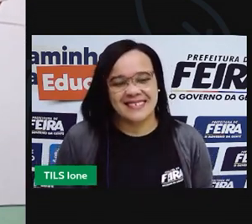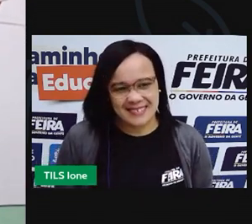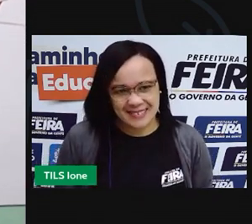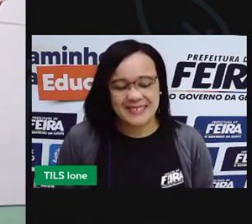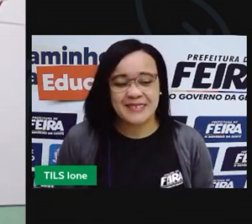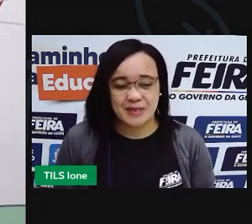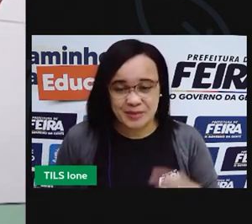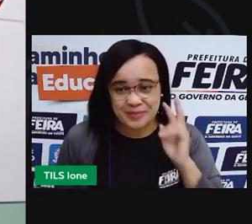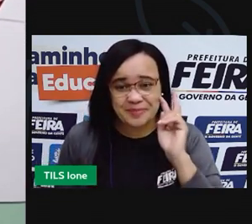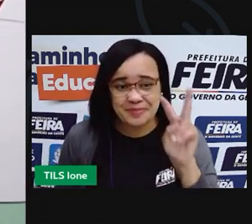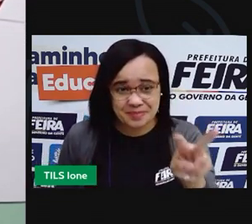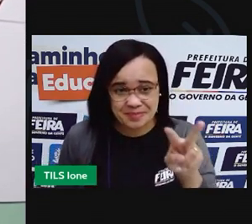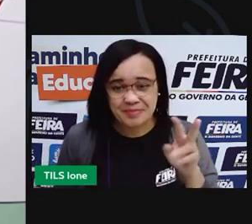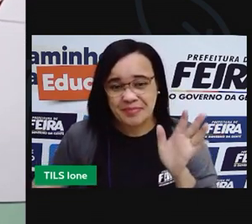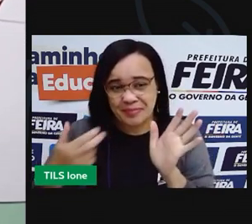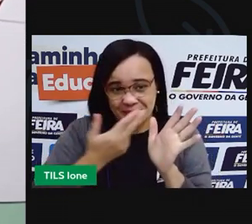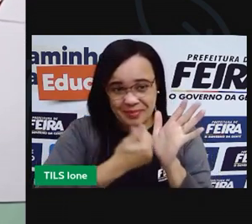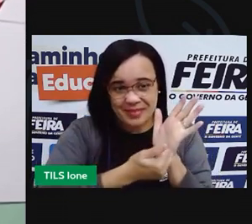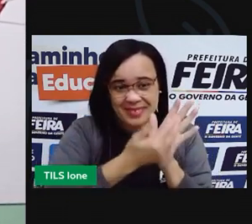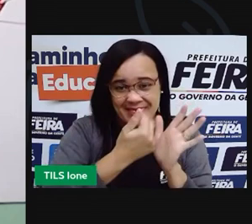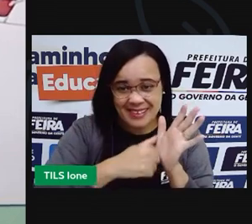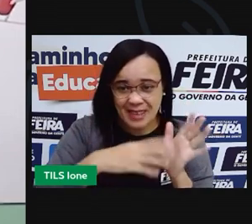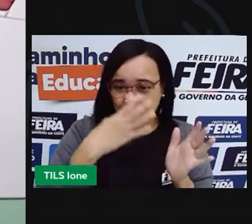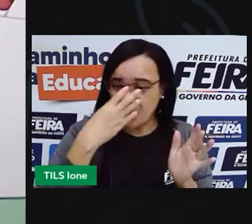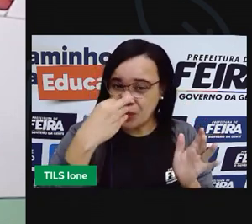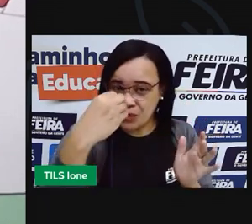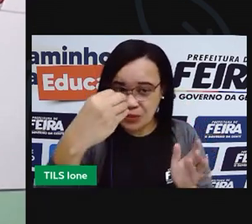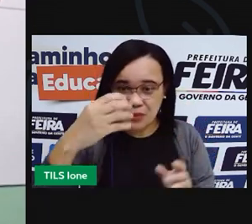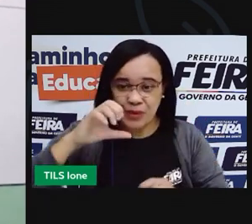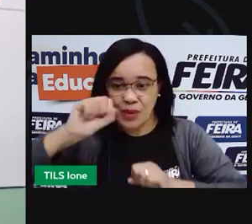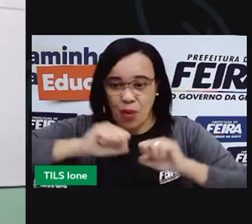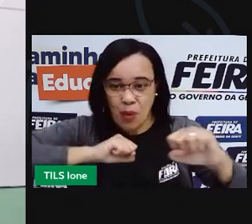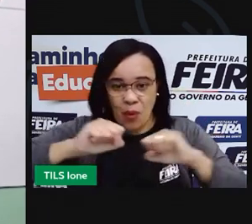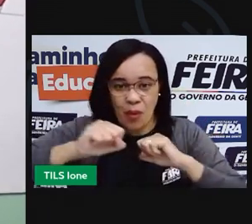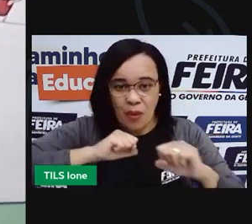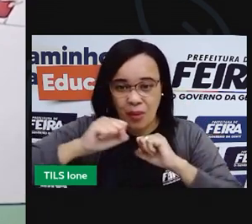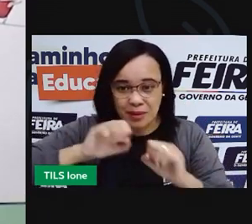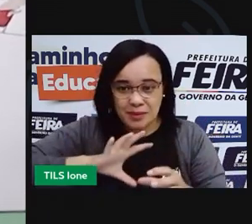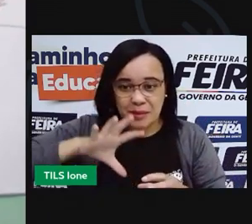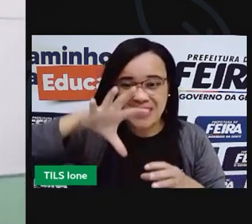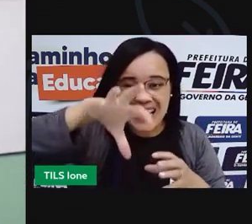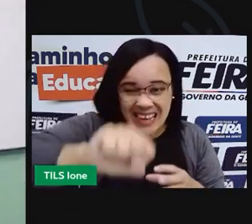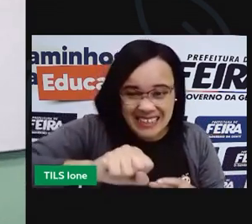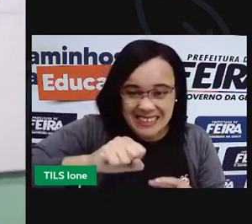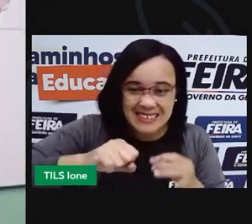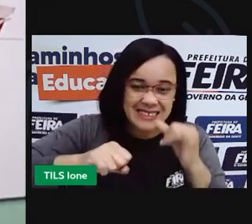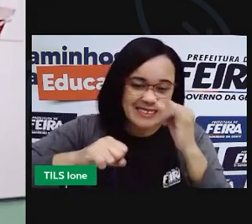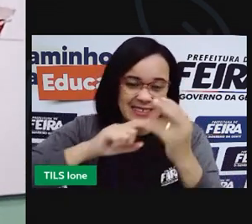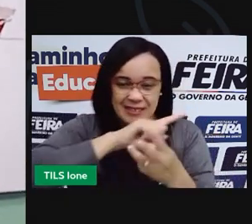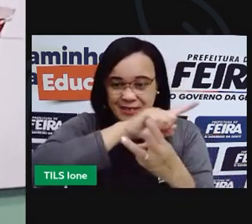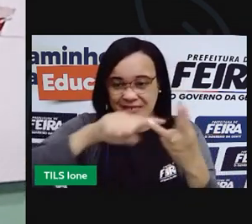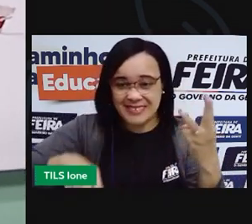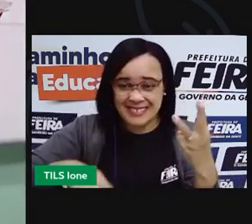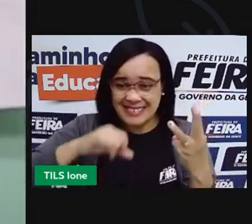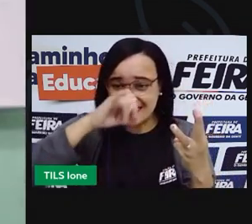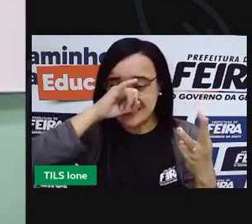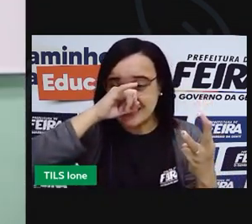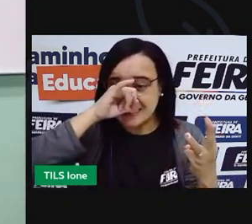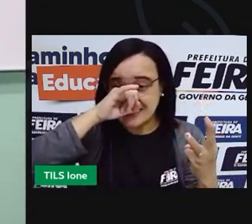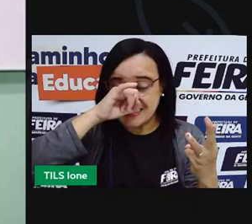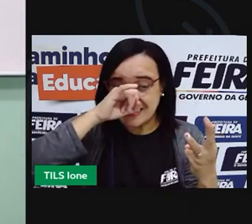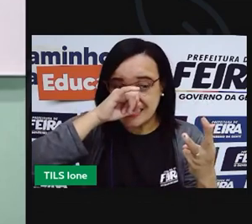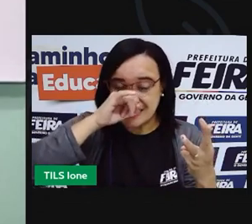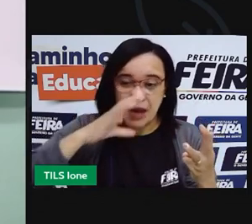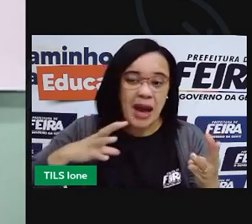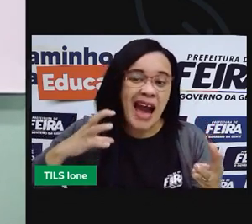Essa cena do lobo correndo aqui atrás dos três porquinhos mostra que o lobo